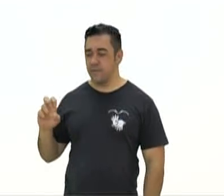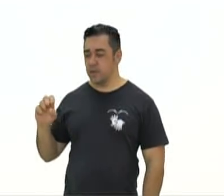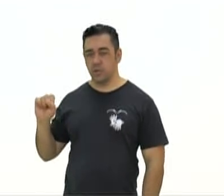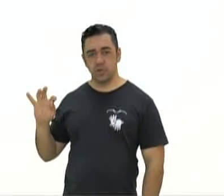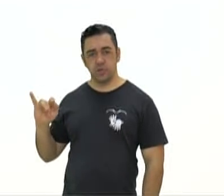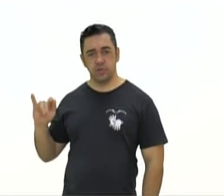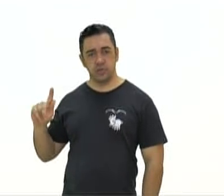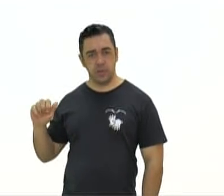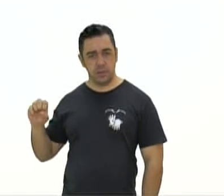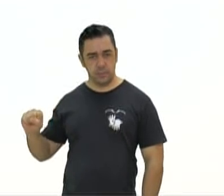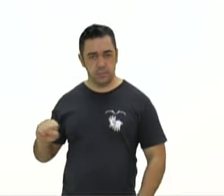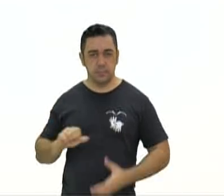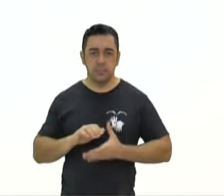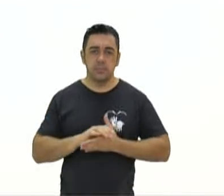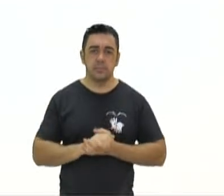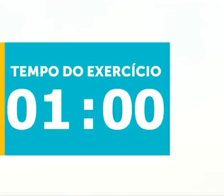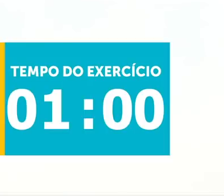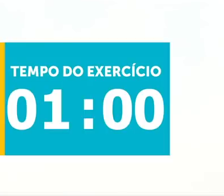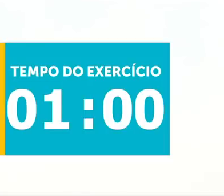vestigiais.